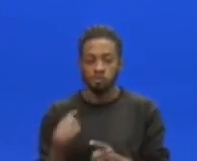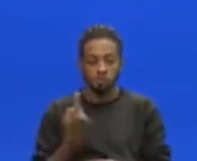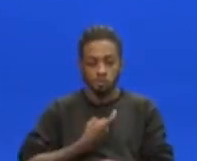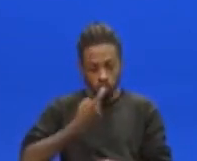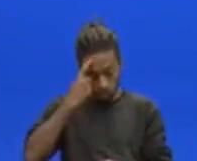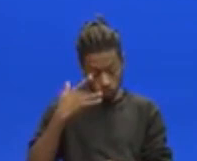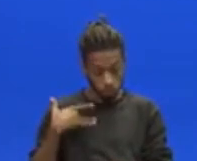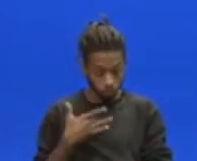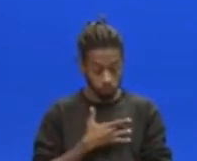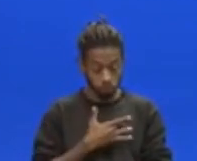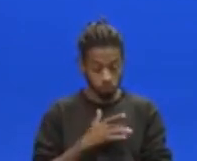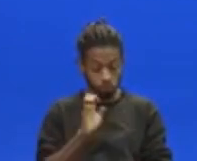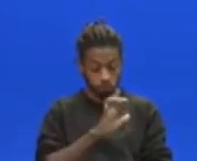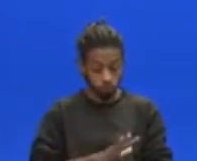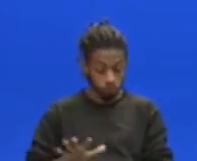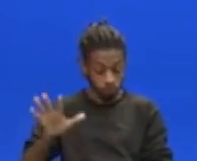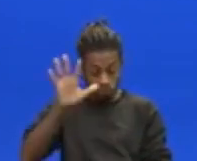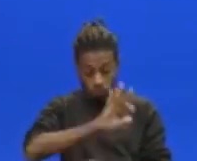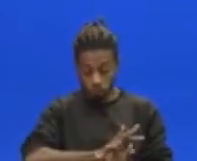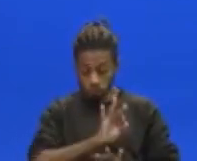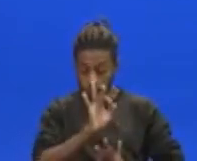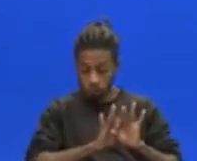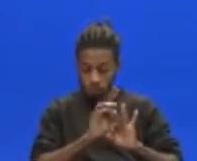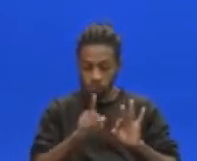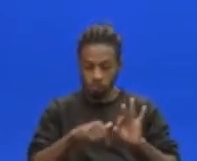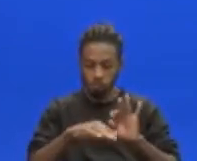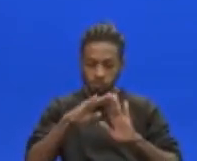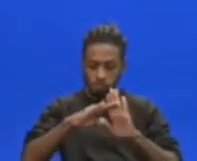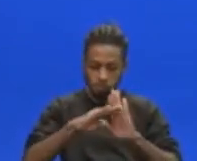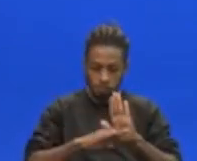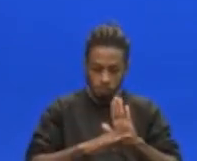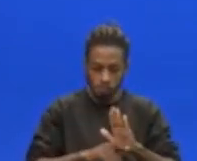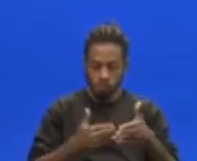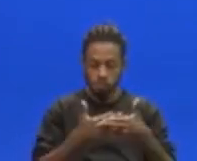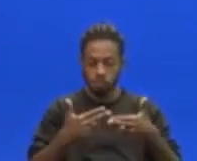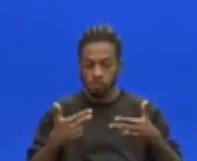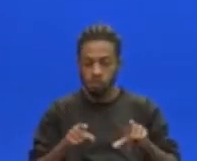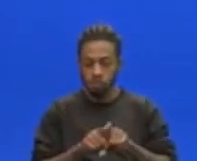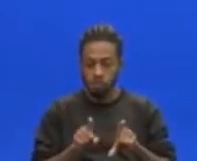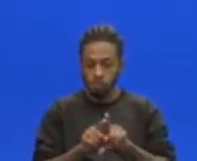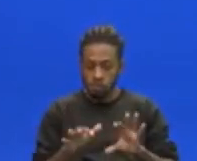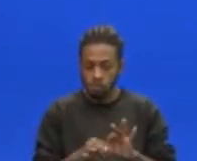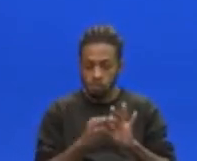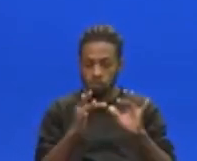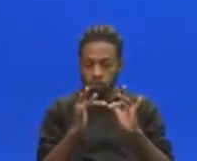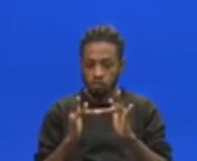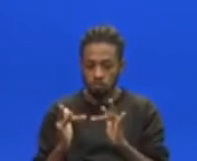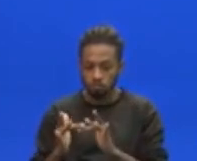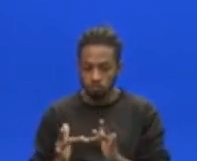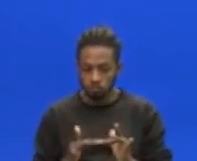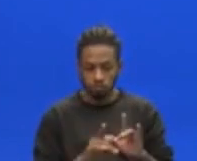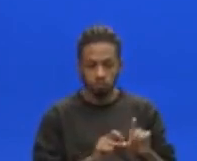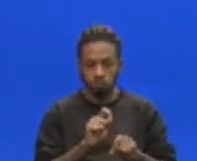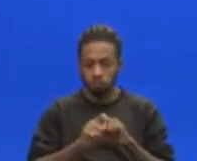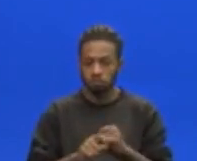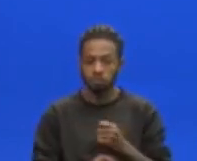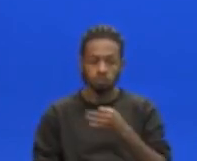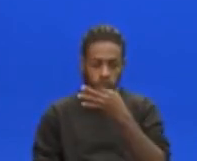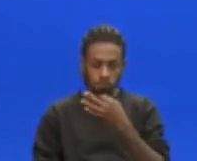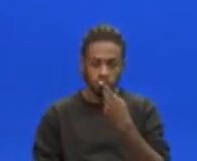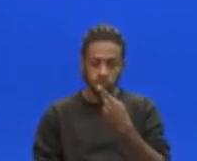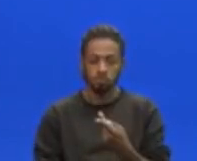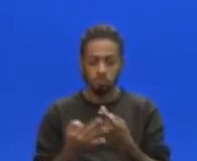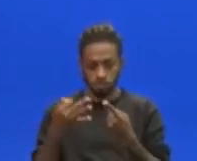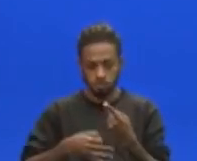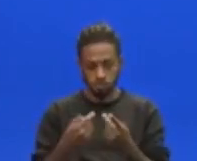como um projeto, né, um programa, onde vários elementos estão associados, então Hipócrates acertou,